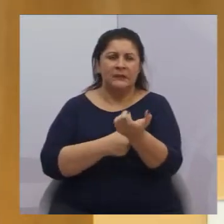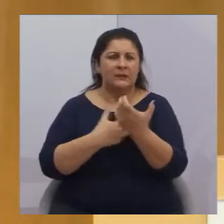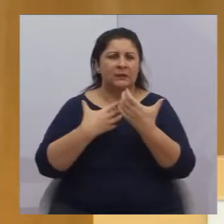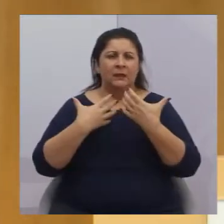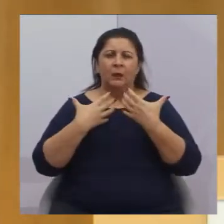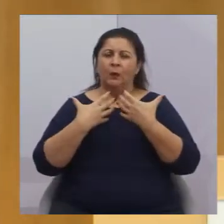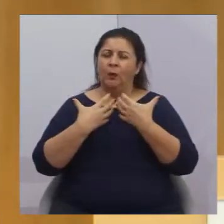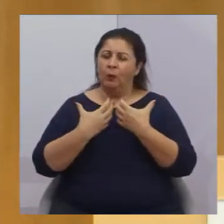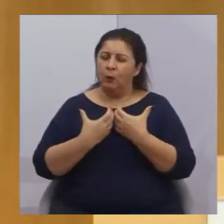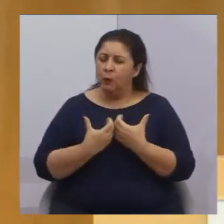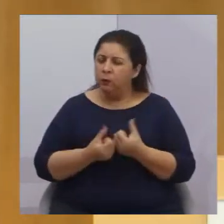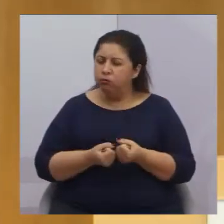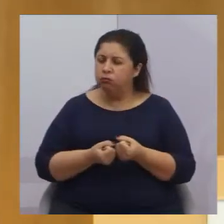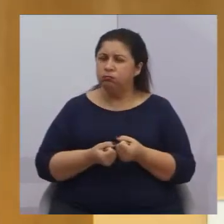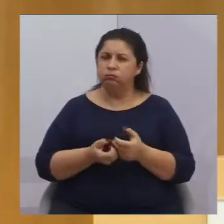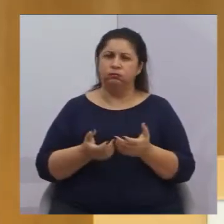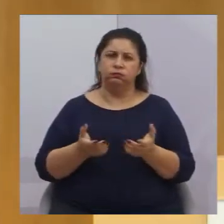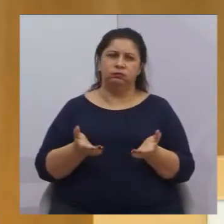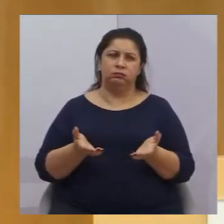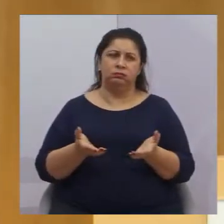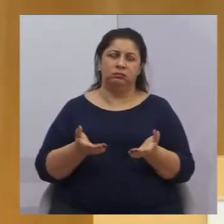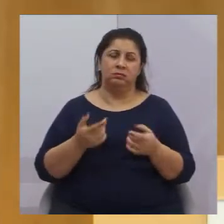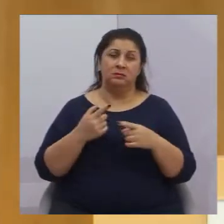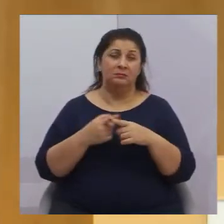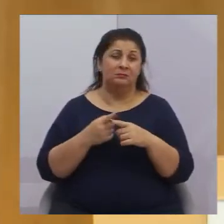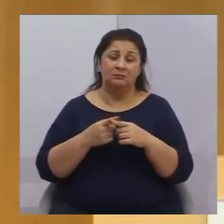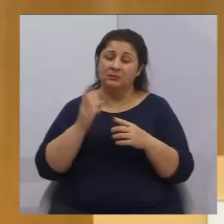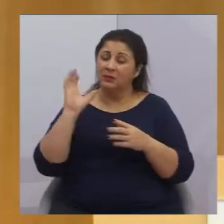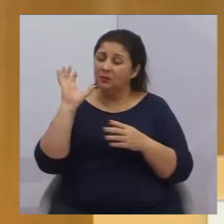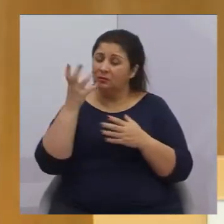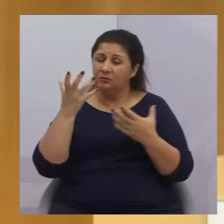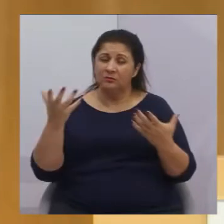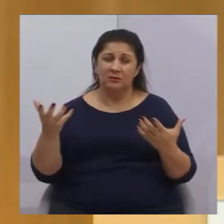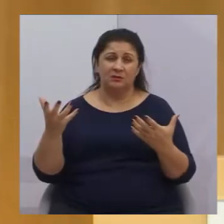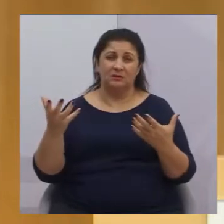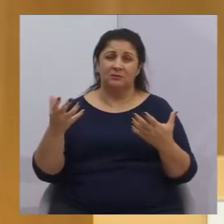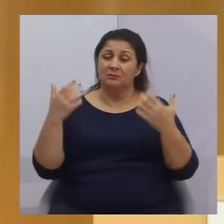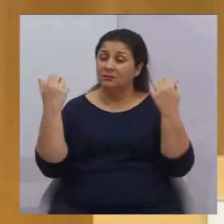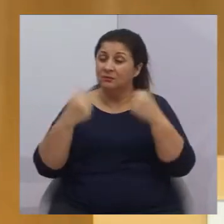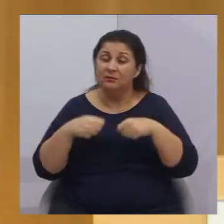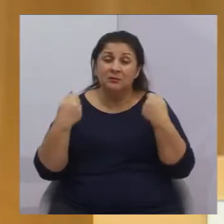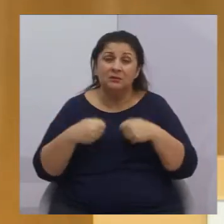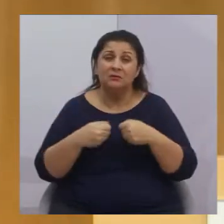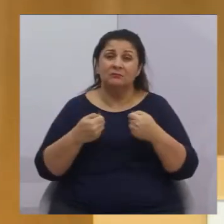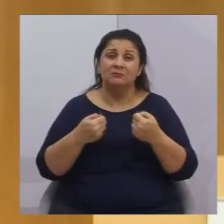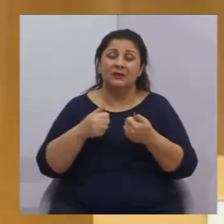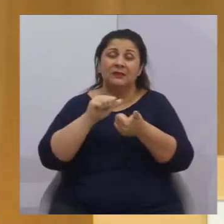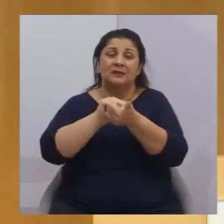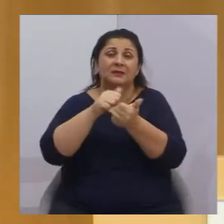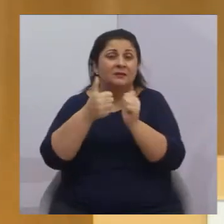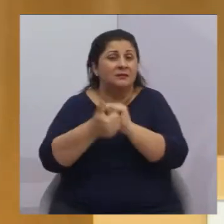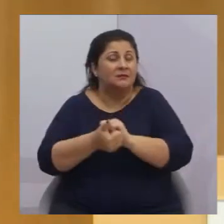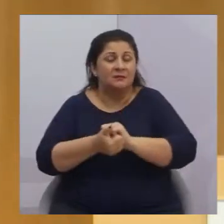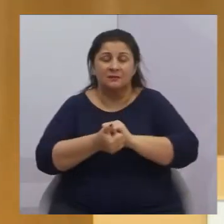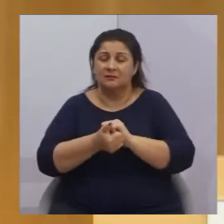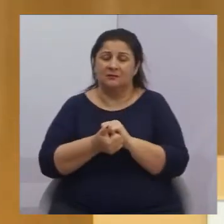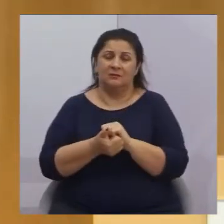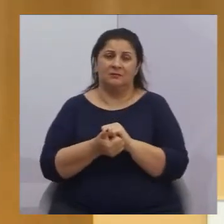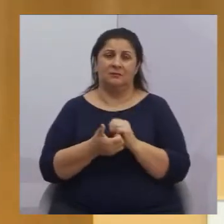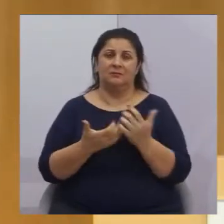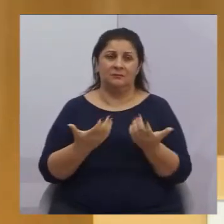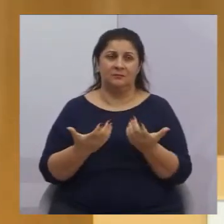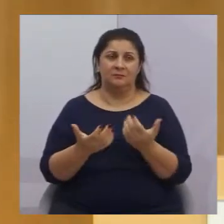foi o cenário, obrigatoriamente todas as famílias de repente precisaram se adaptar de forma muito